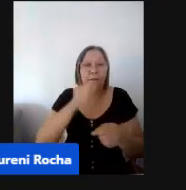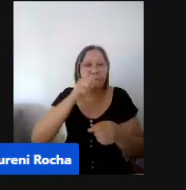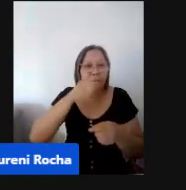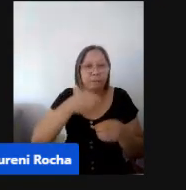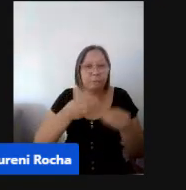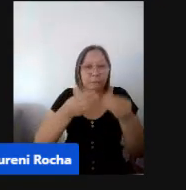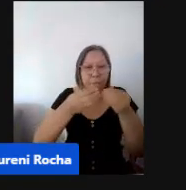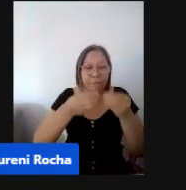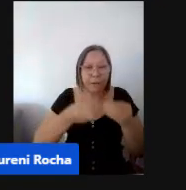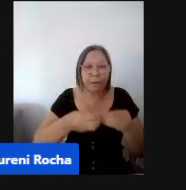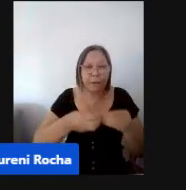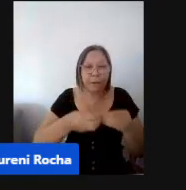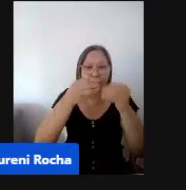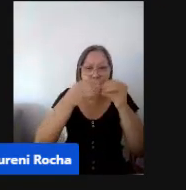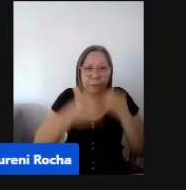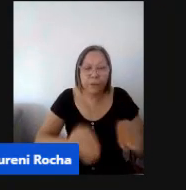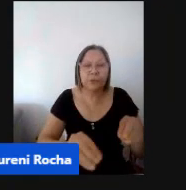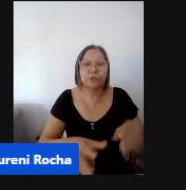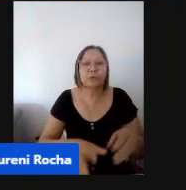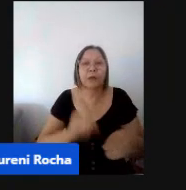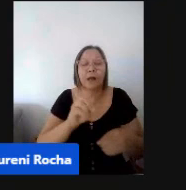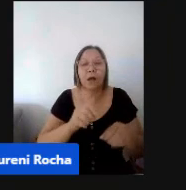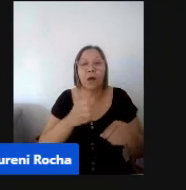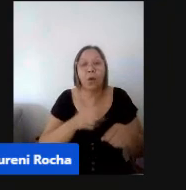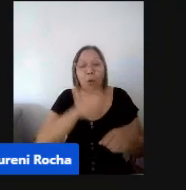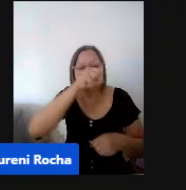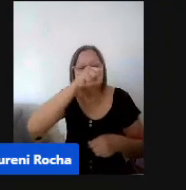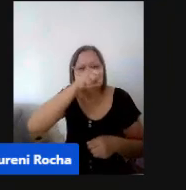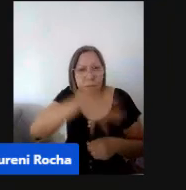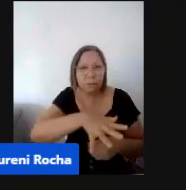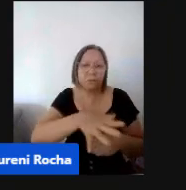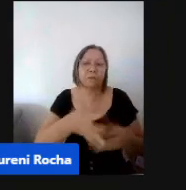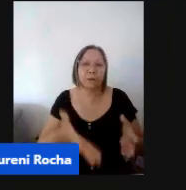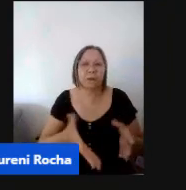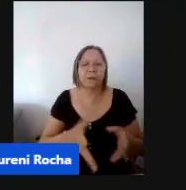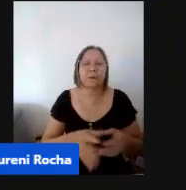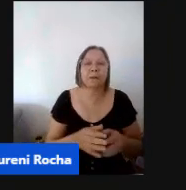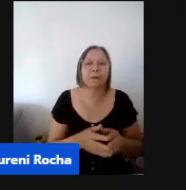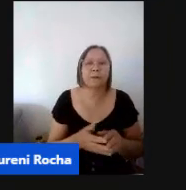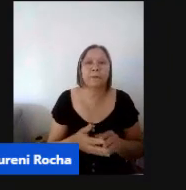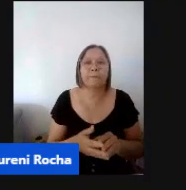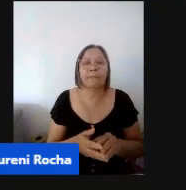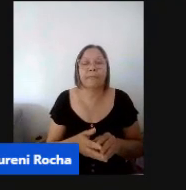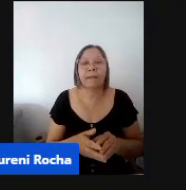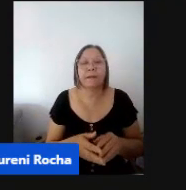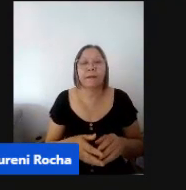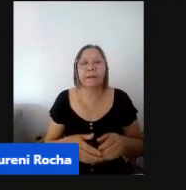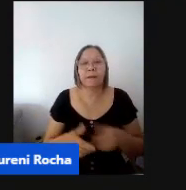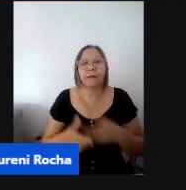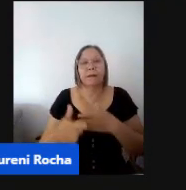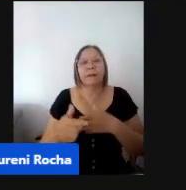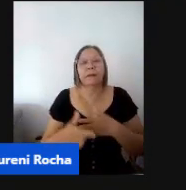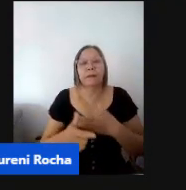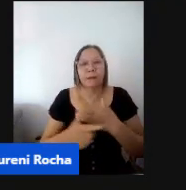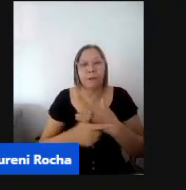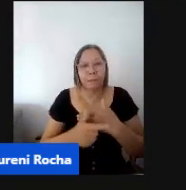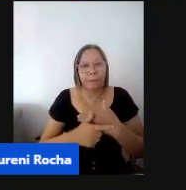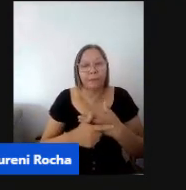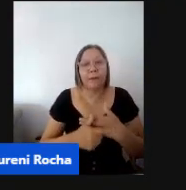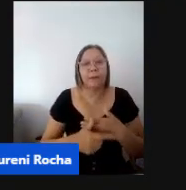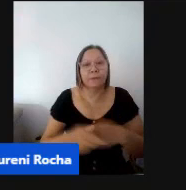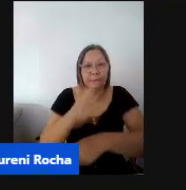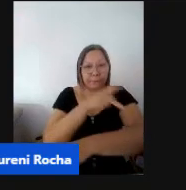primeiro momento, ou felizmente, enfim, um papel pedagógico de orientar e dialogar com